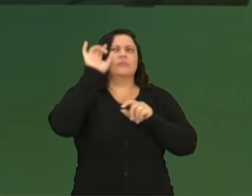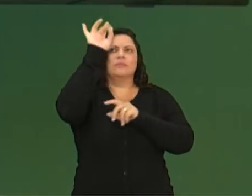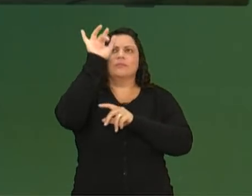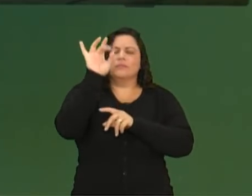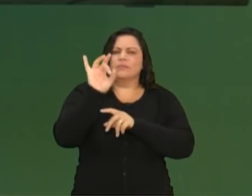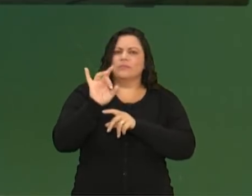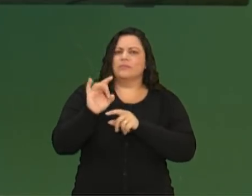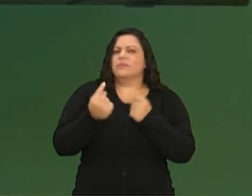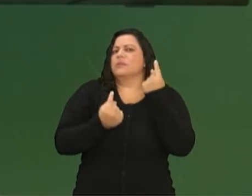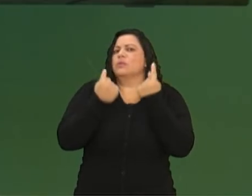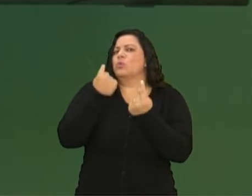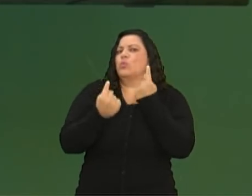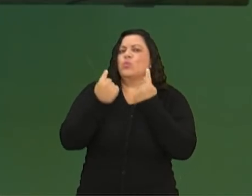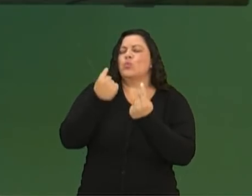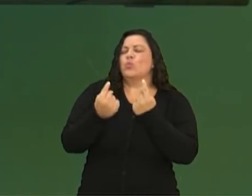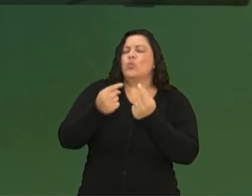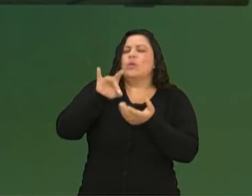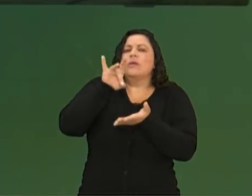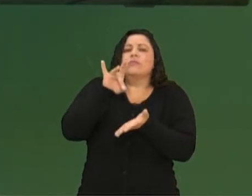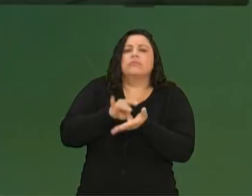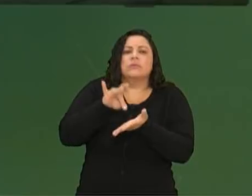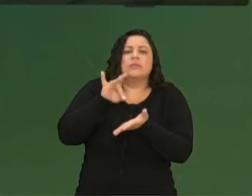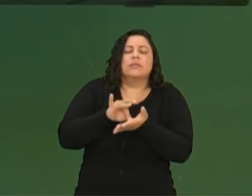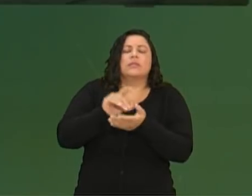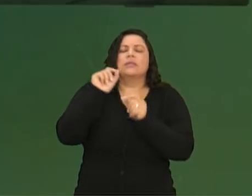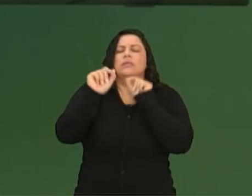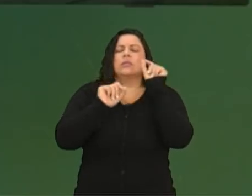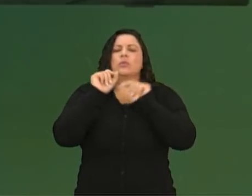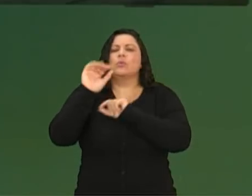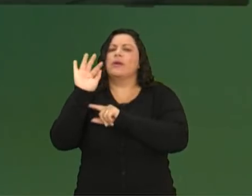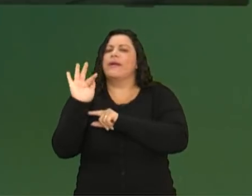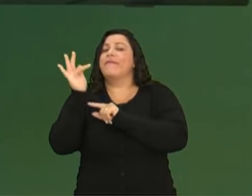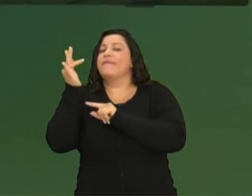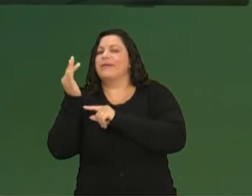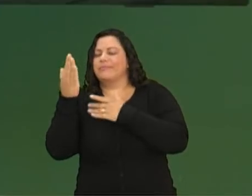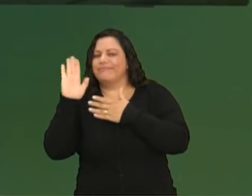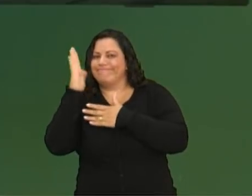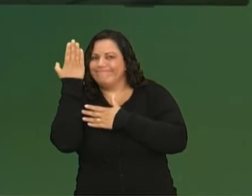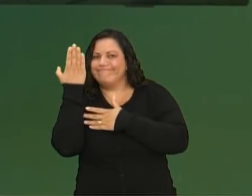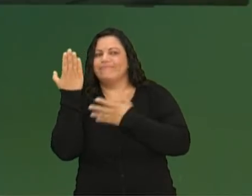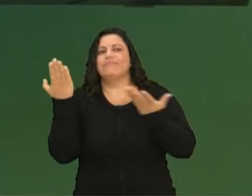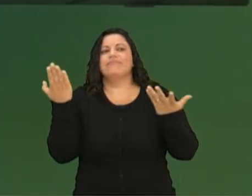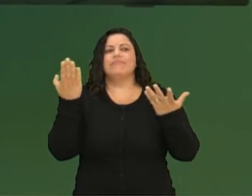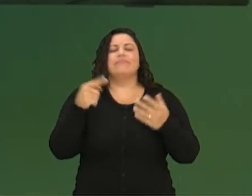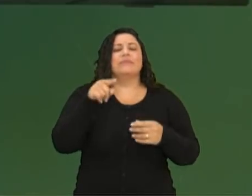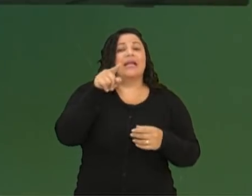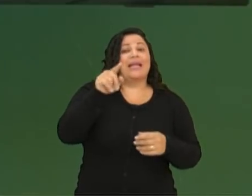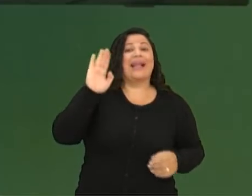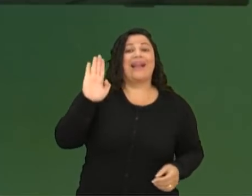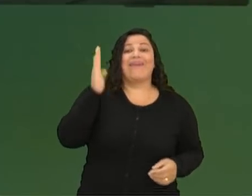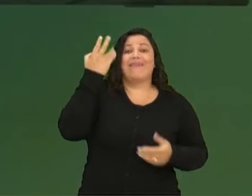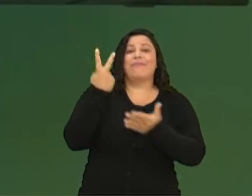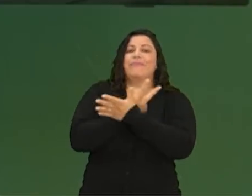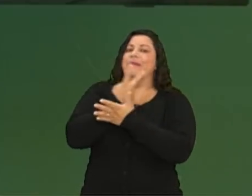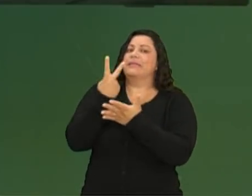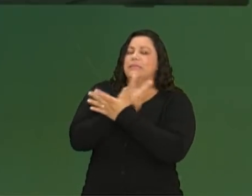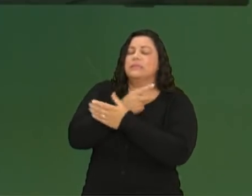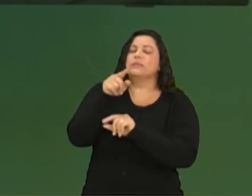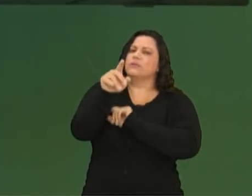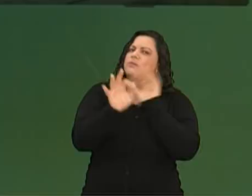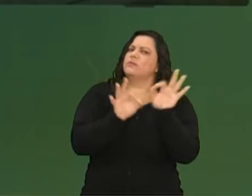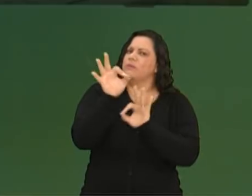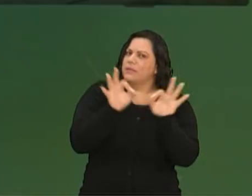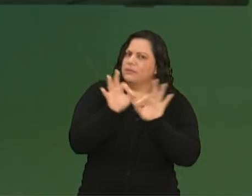ver qual, né, é verdadeira, quais são falsas e aquelas que você julgar falsas, você vai corrigir, você